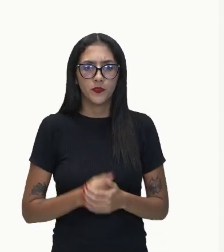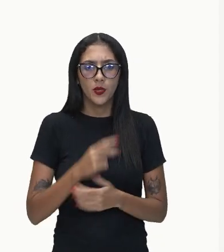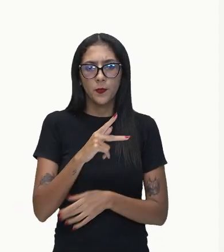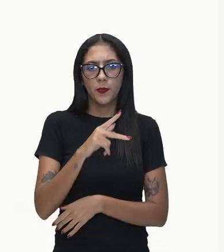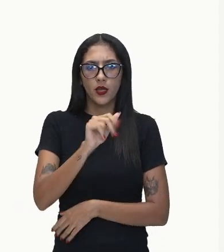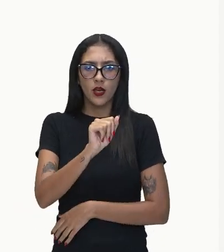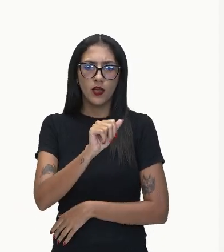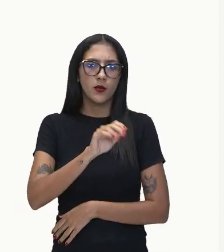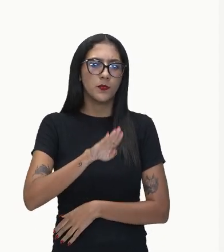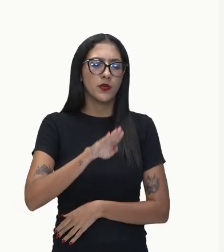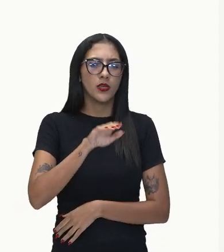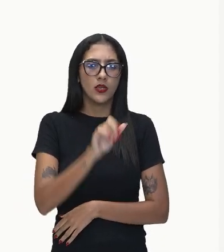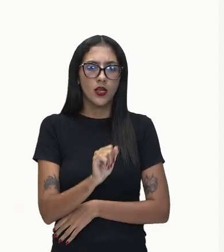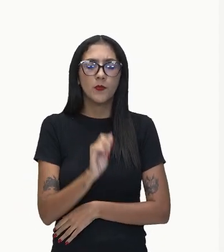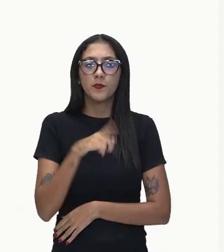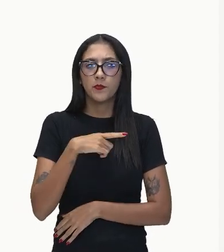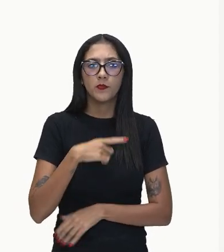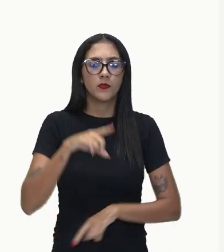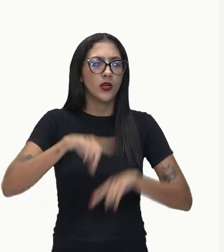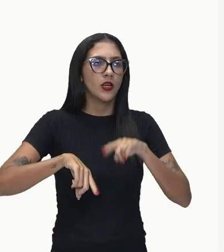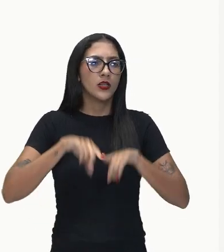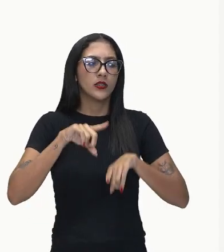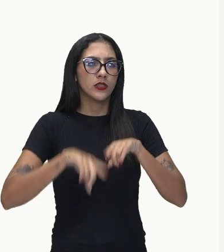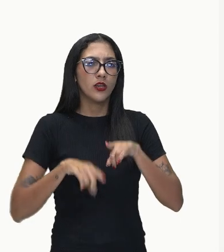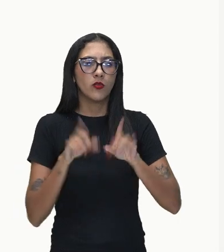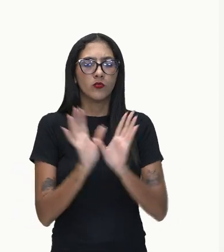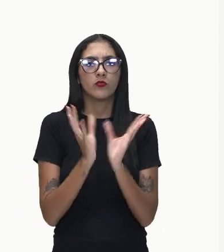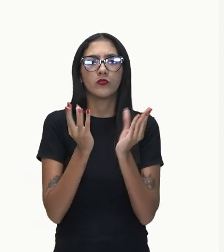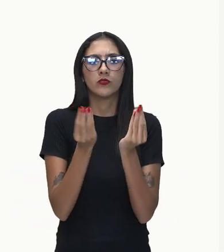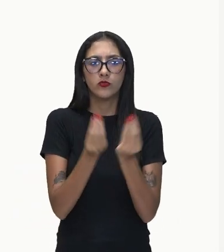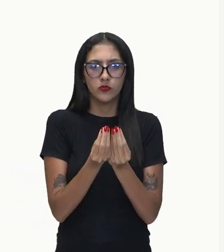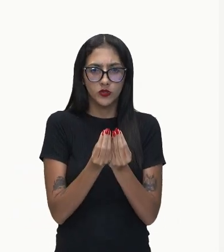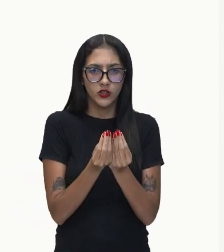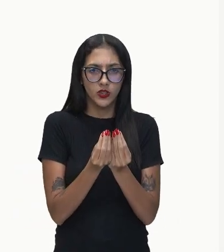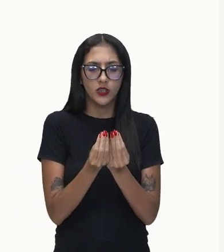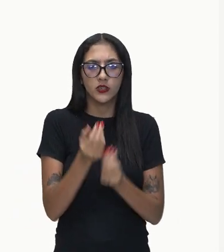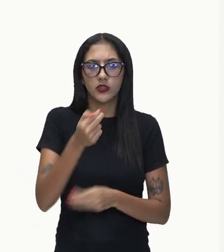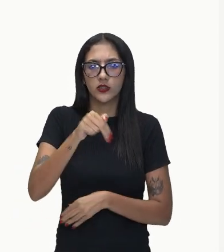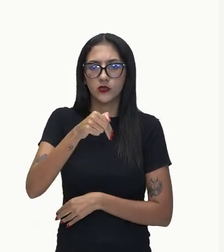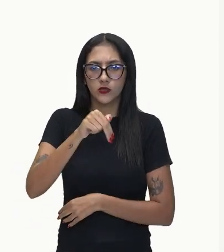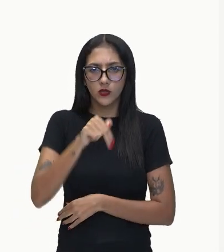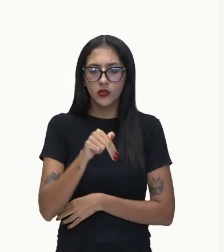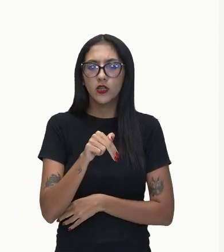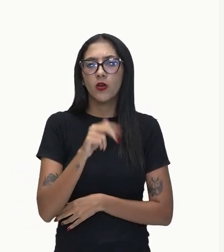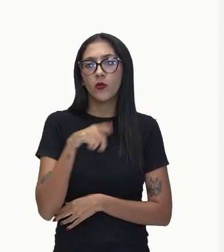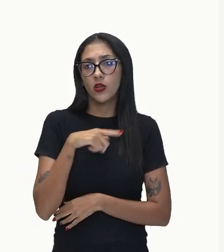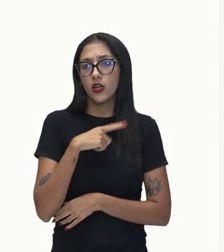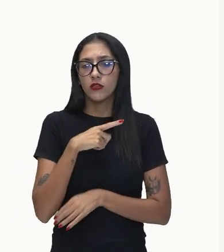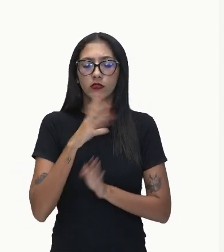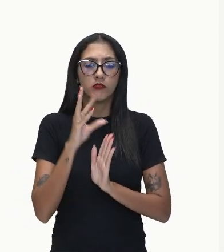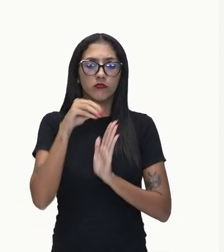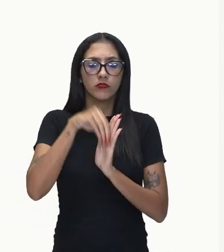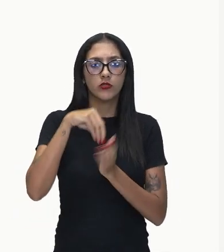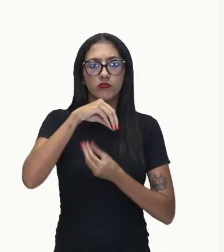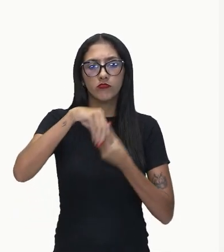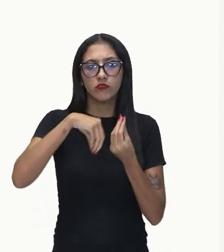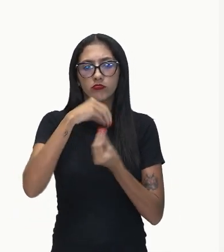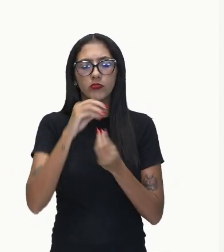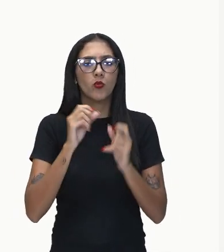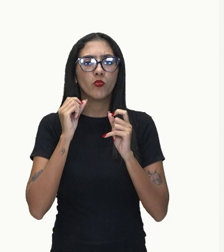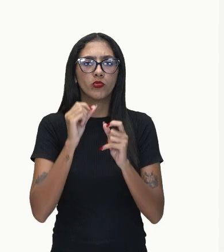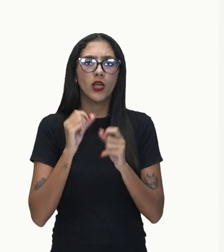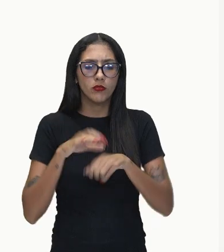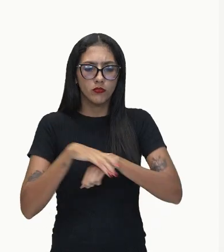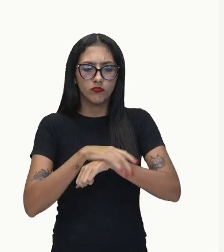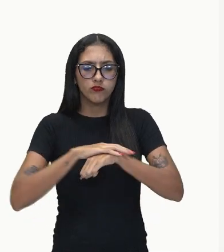PABA. Ele é um composto nitrogenado que ele está ali presente no protetor